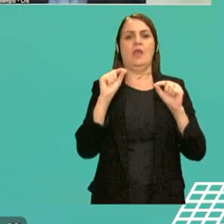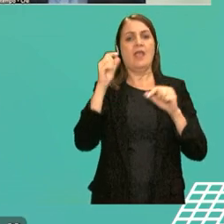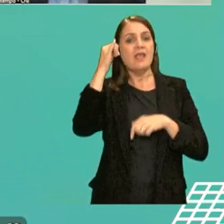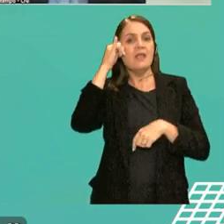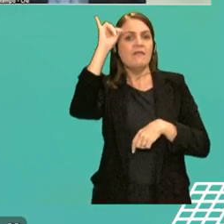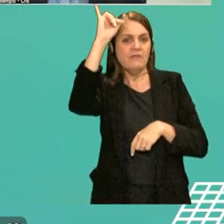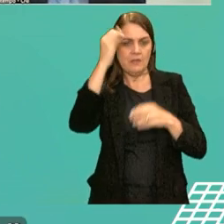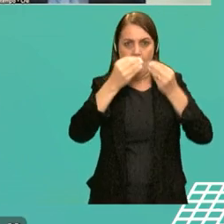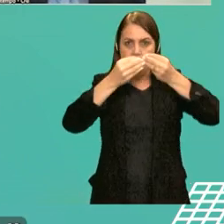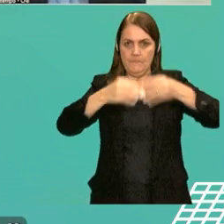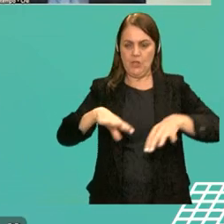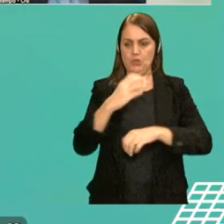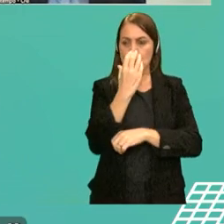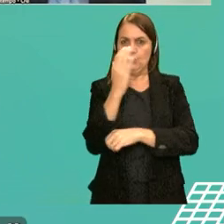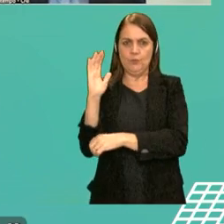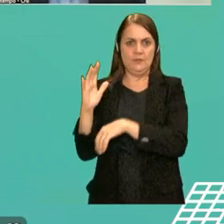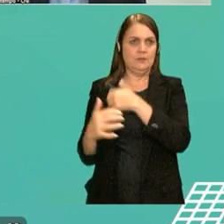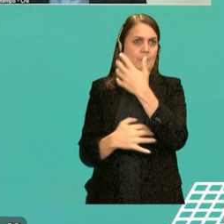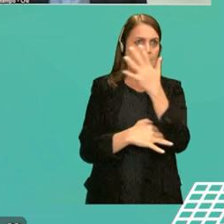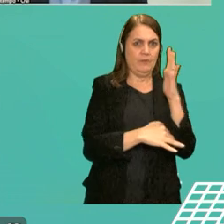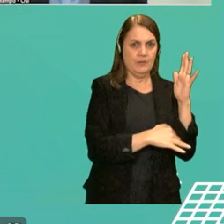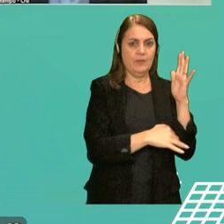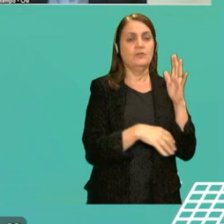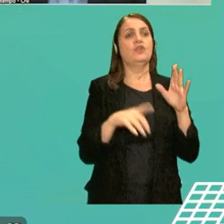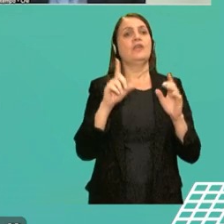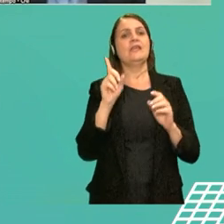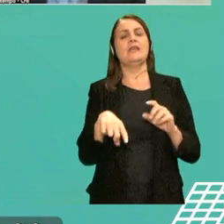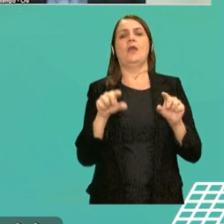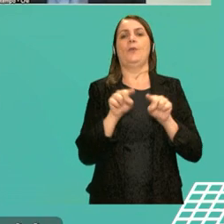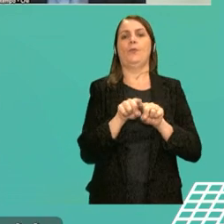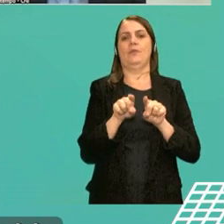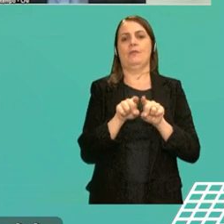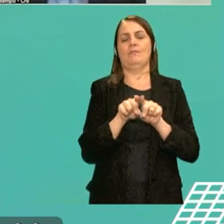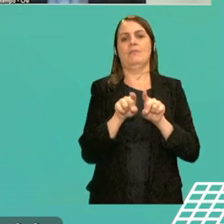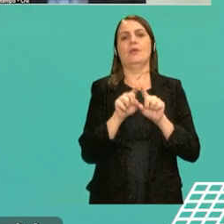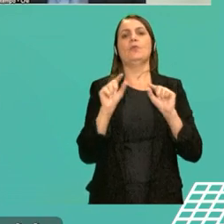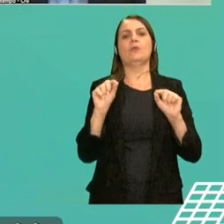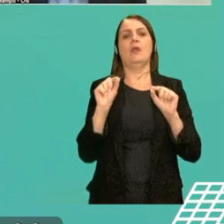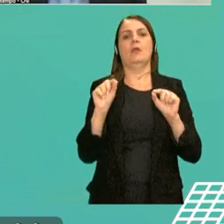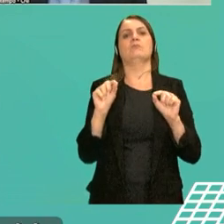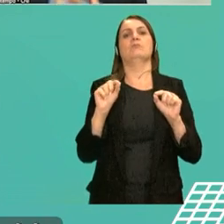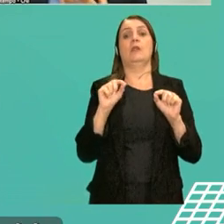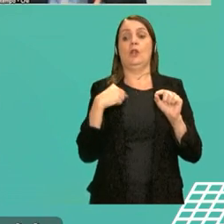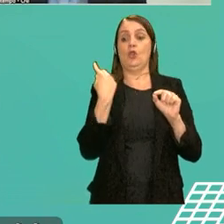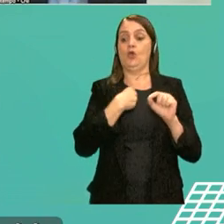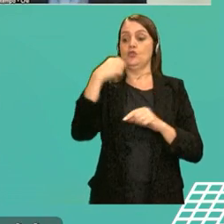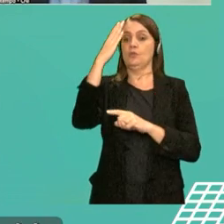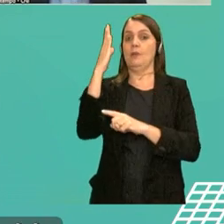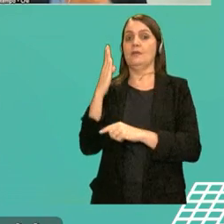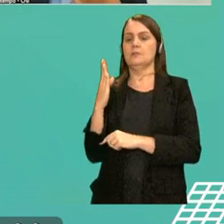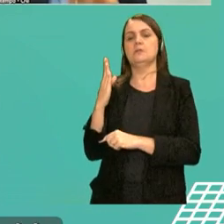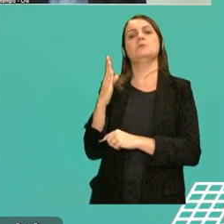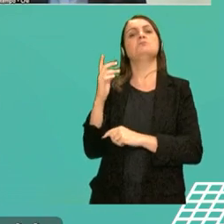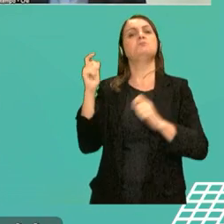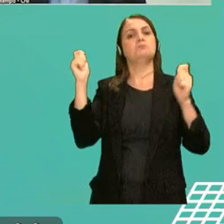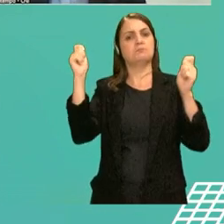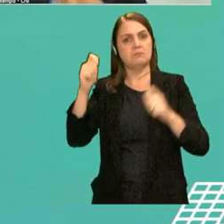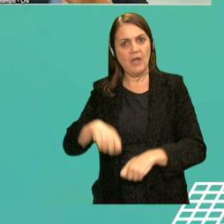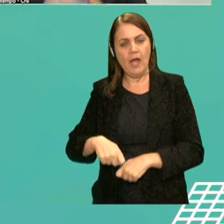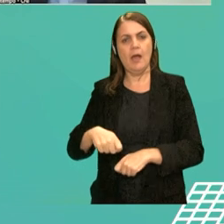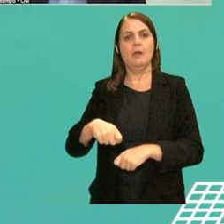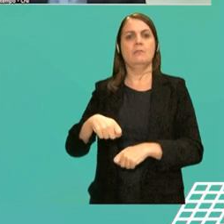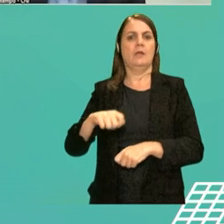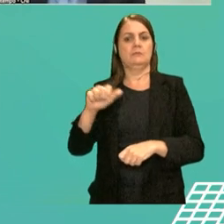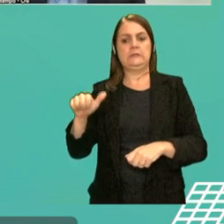bioeconomia como uma alternativa que o Brasil pode se destacar, ou seja, como gerar renda, riqueza